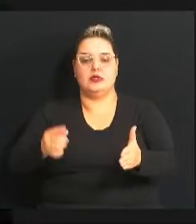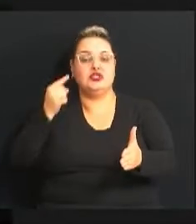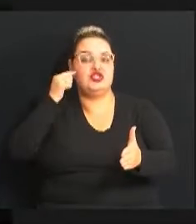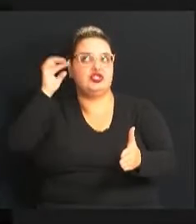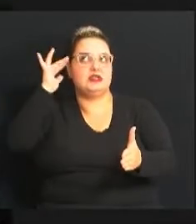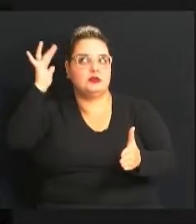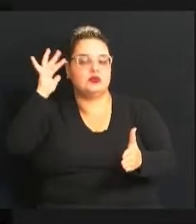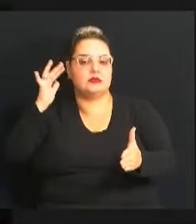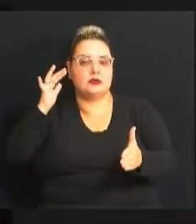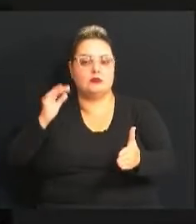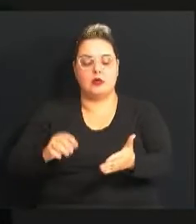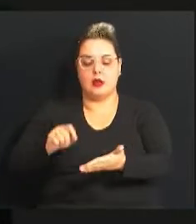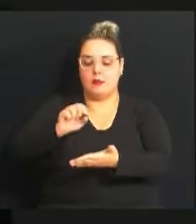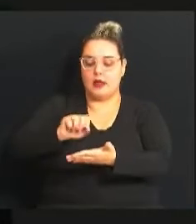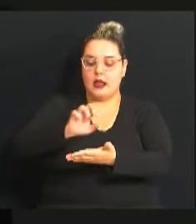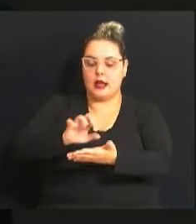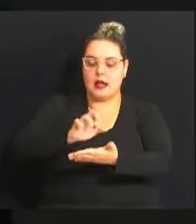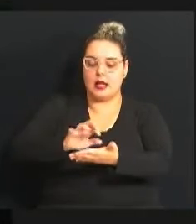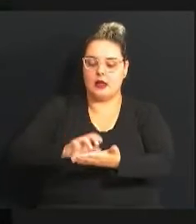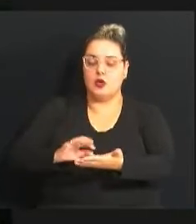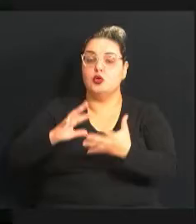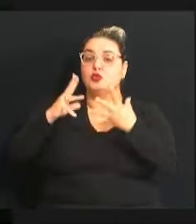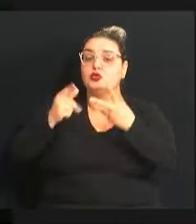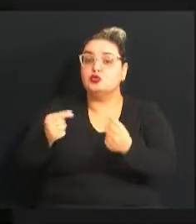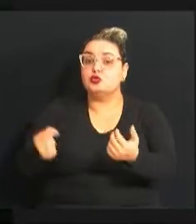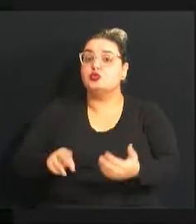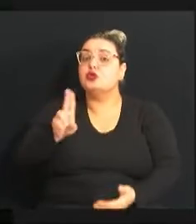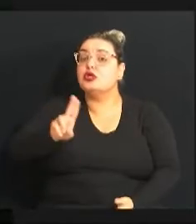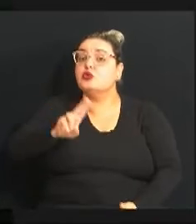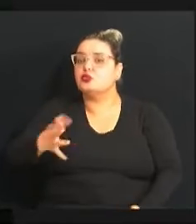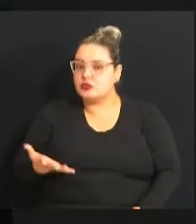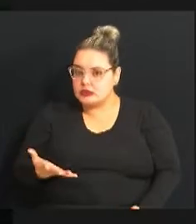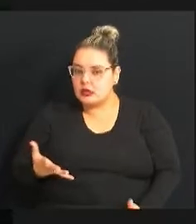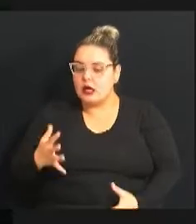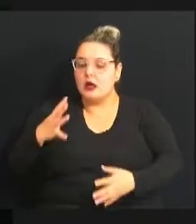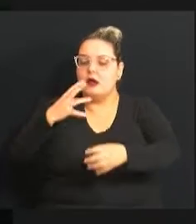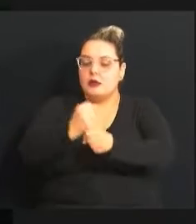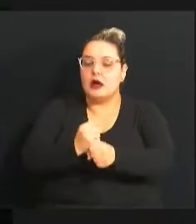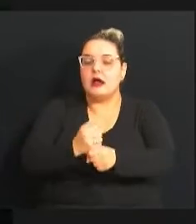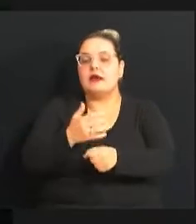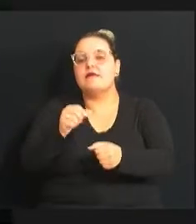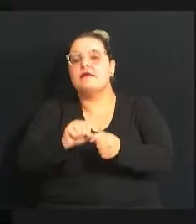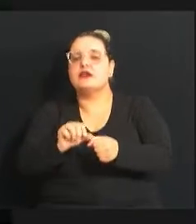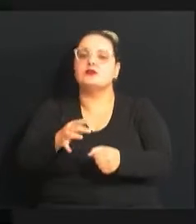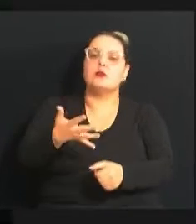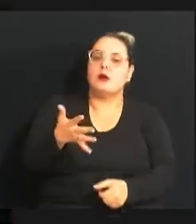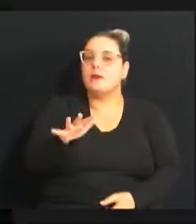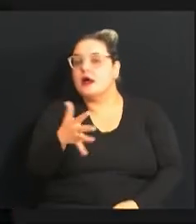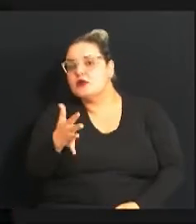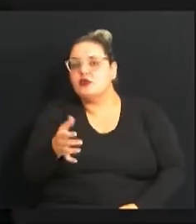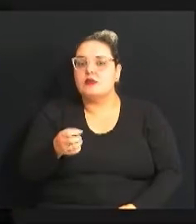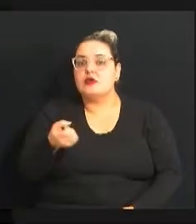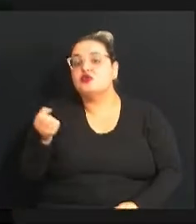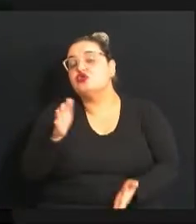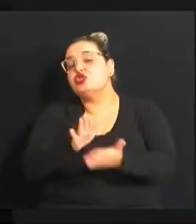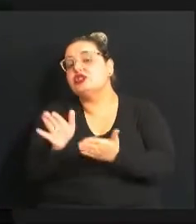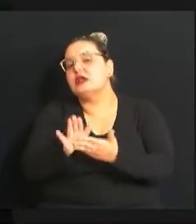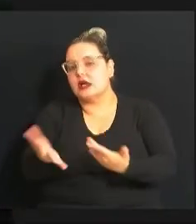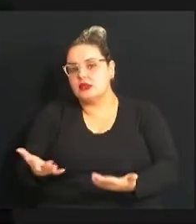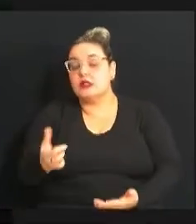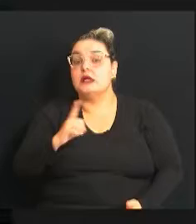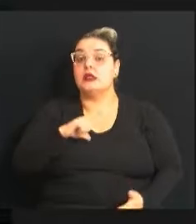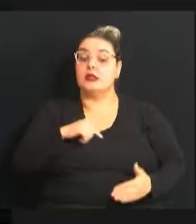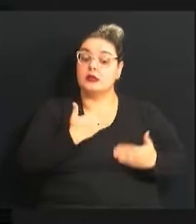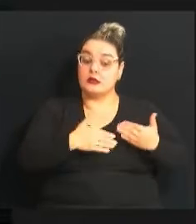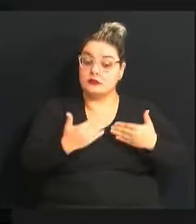a elevação de preço de todos os itens dela. Quando a gente olha isso aberto, o que a gente tem é um processo ainda, né, de aumento